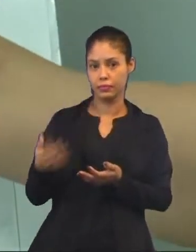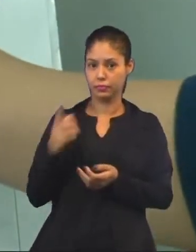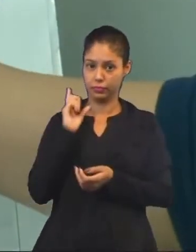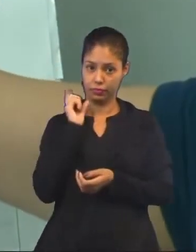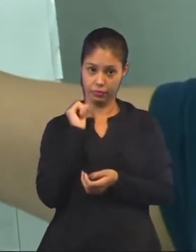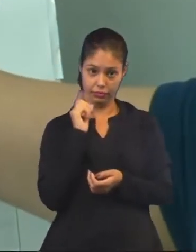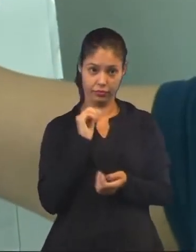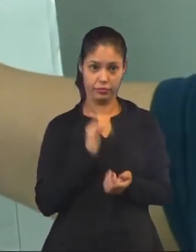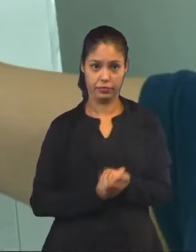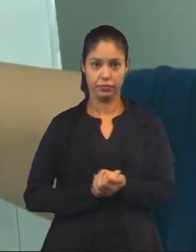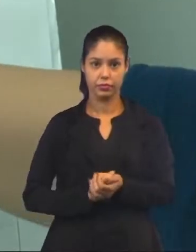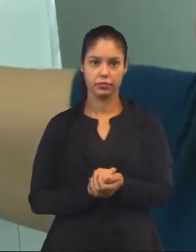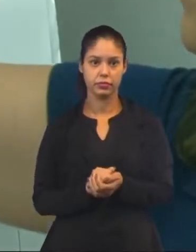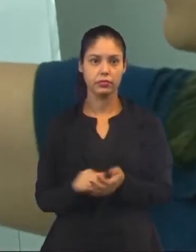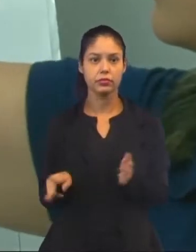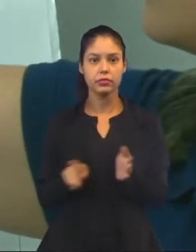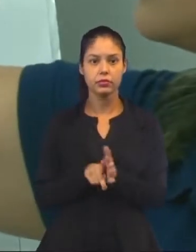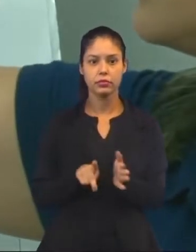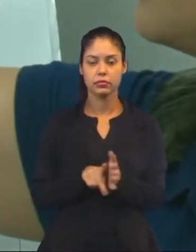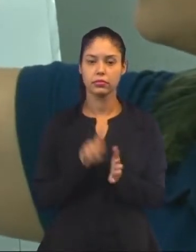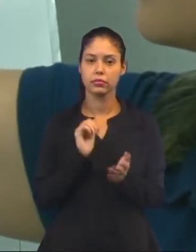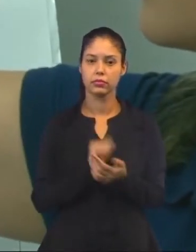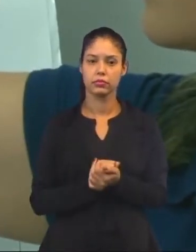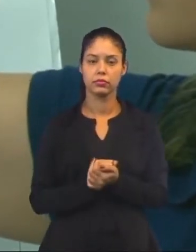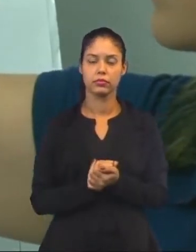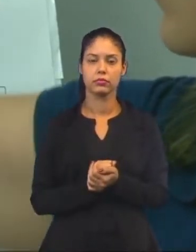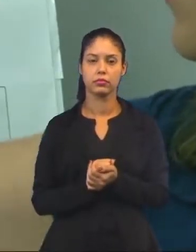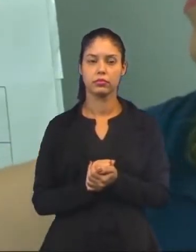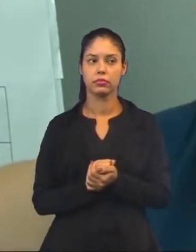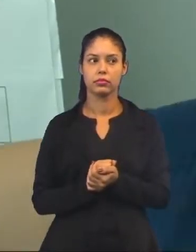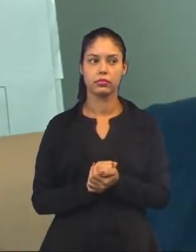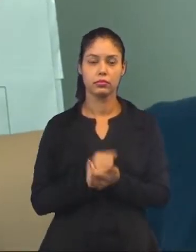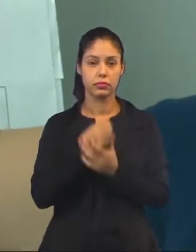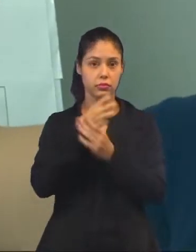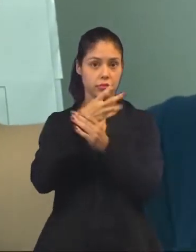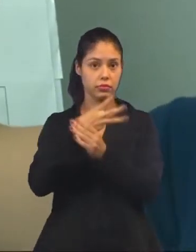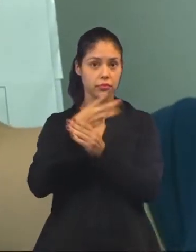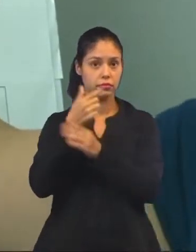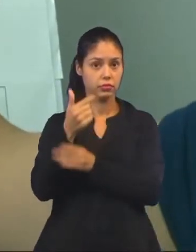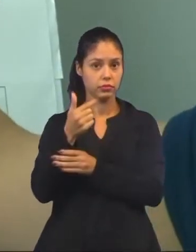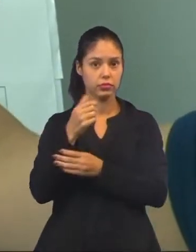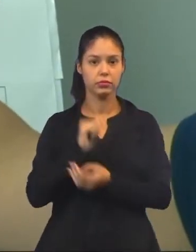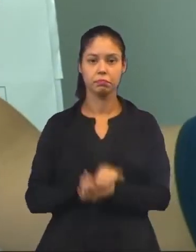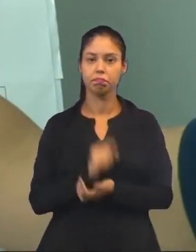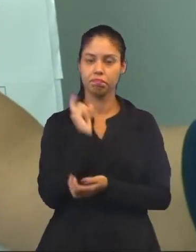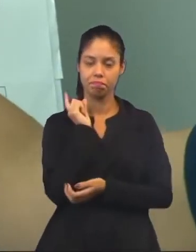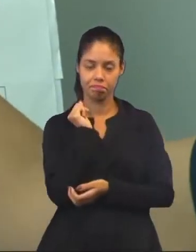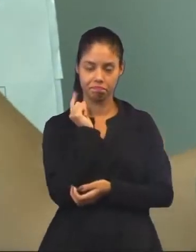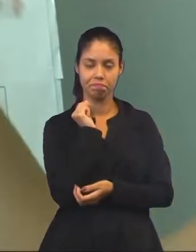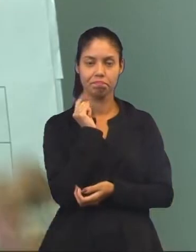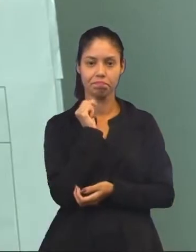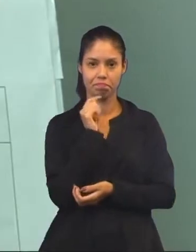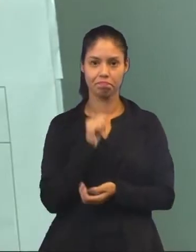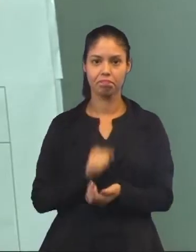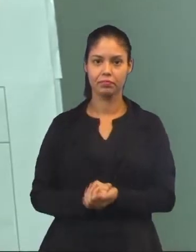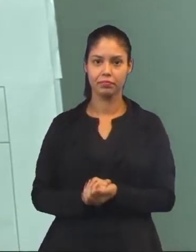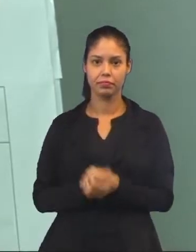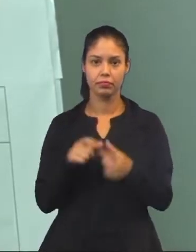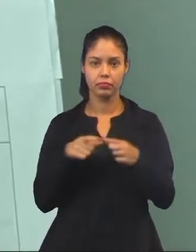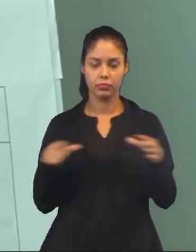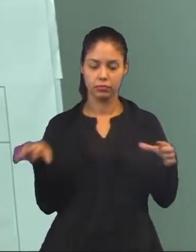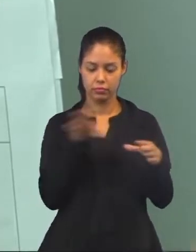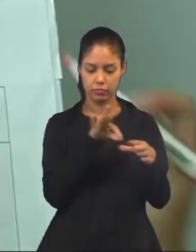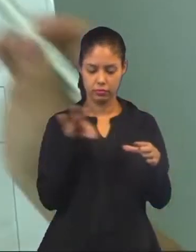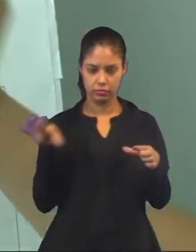de lápis que Lúcia possui. Então, a Lúcia, ela vai ter 32 lápis no seu